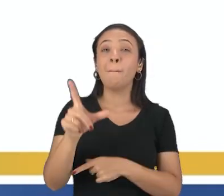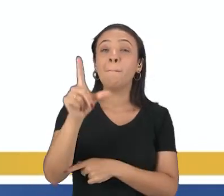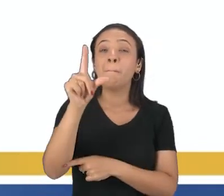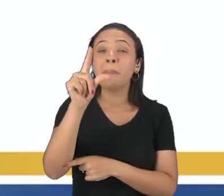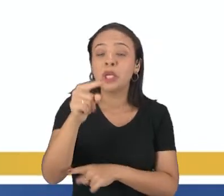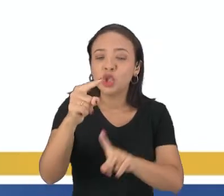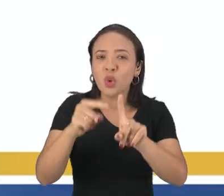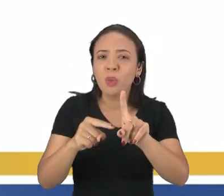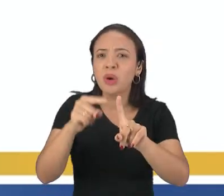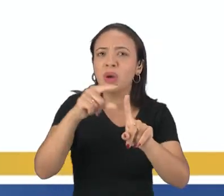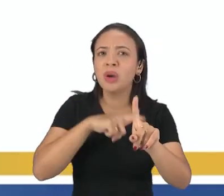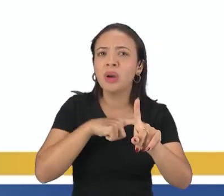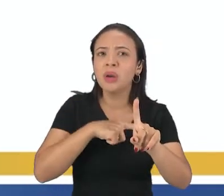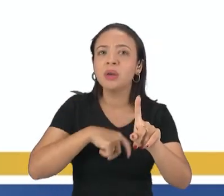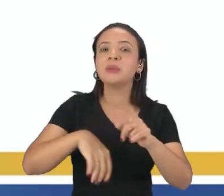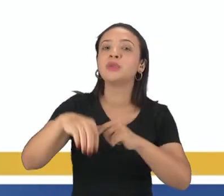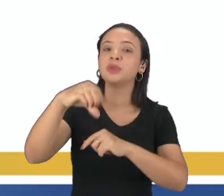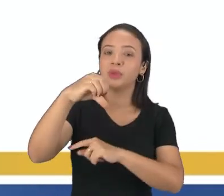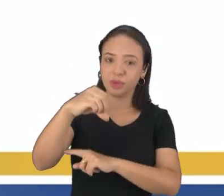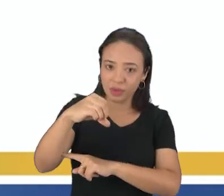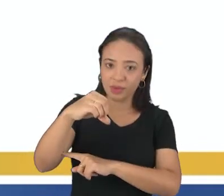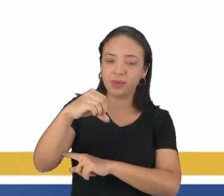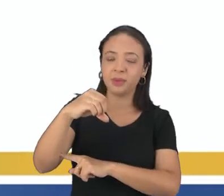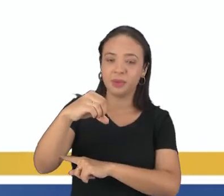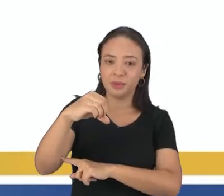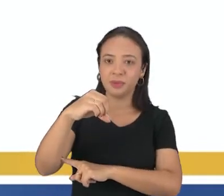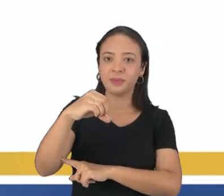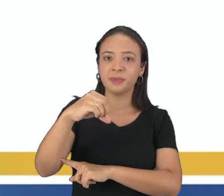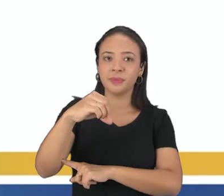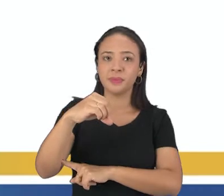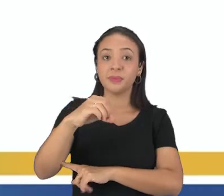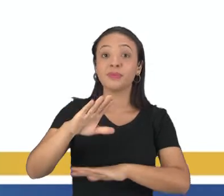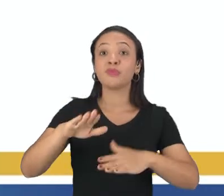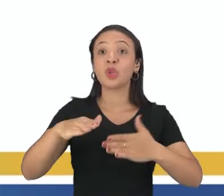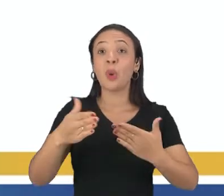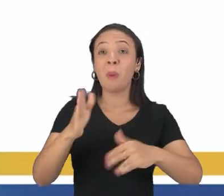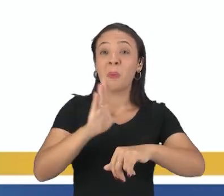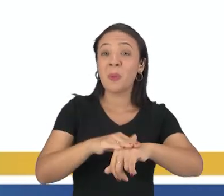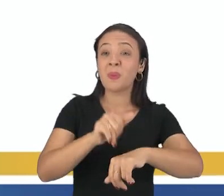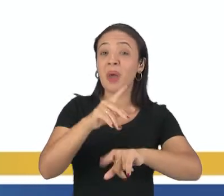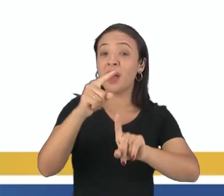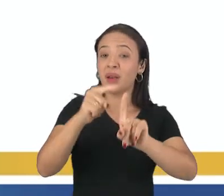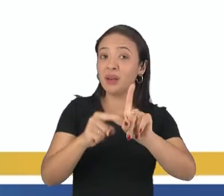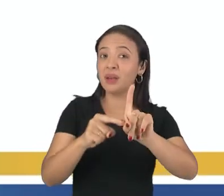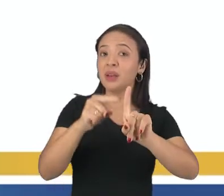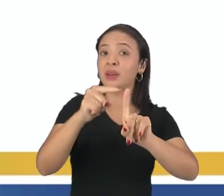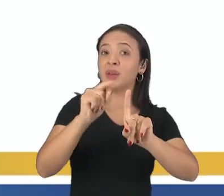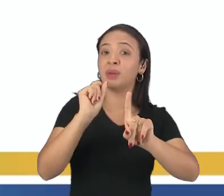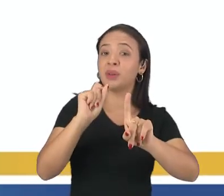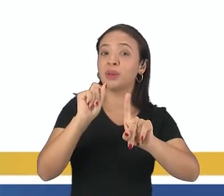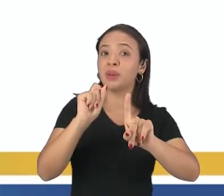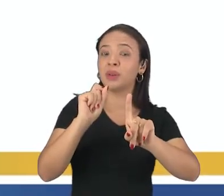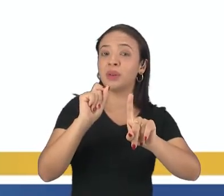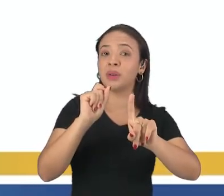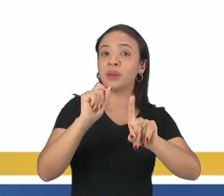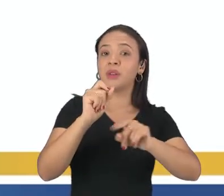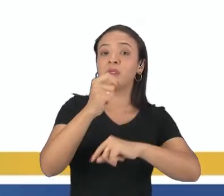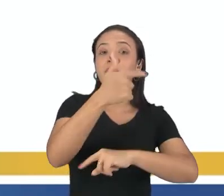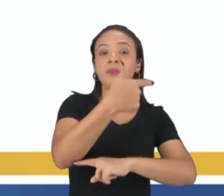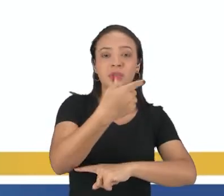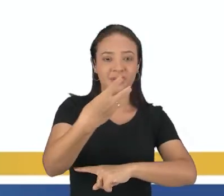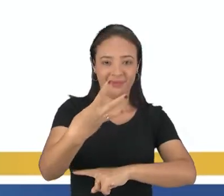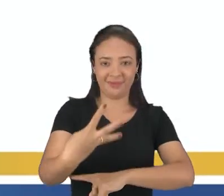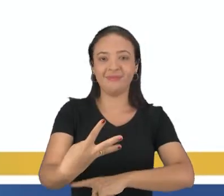Eu acabei de dizer, né? 9 graus Celsius. E qual foi a maior temperatura registrada? Nós temos